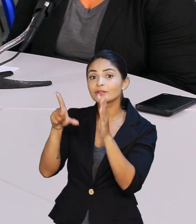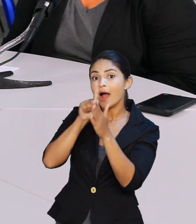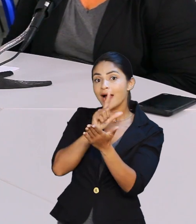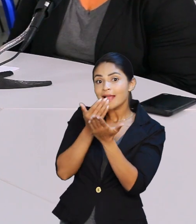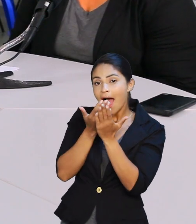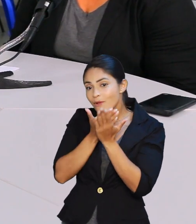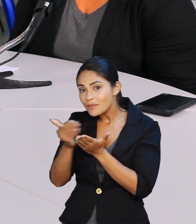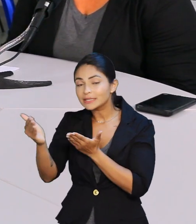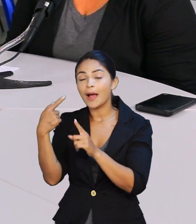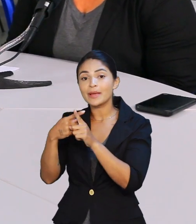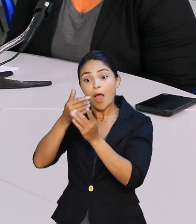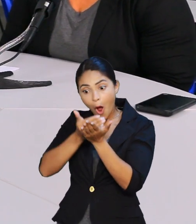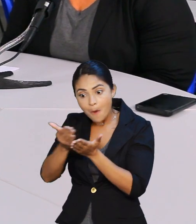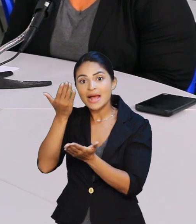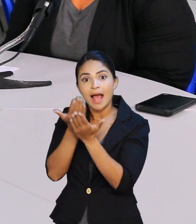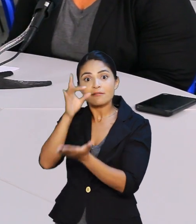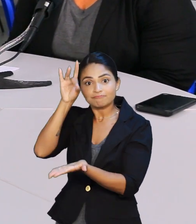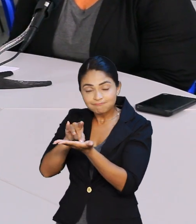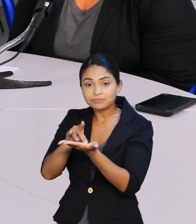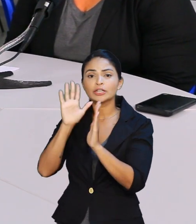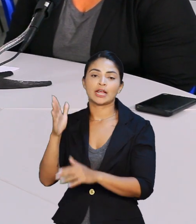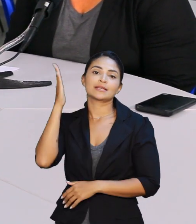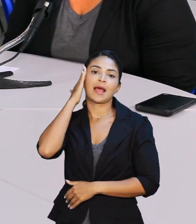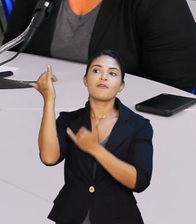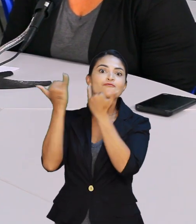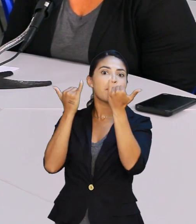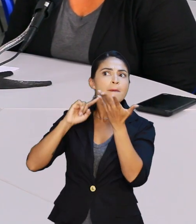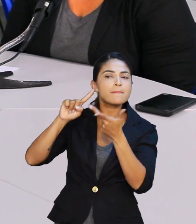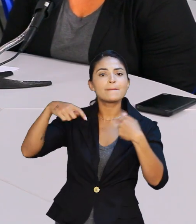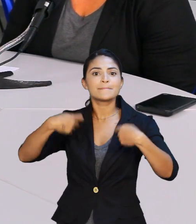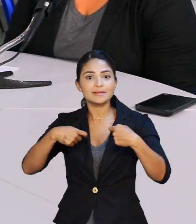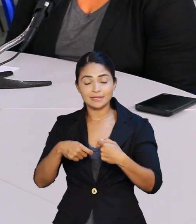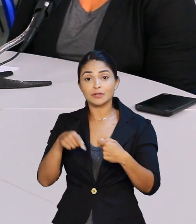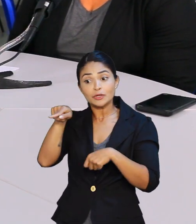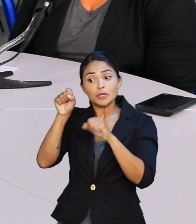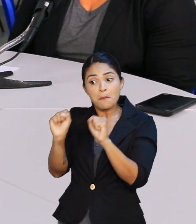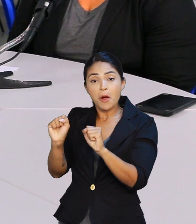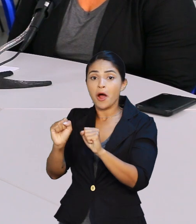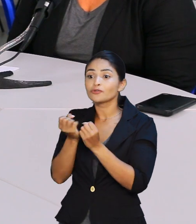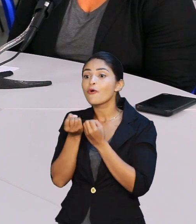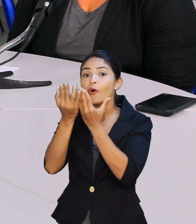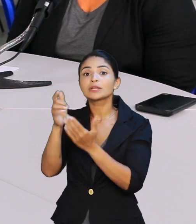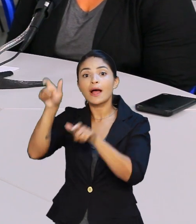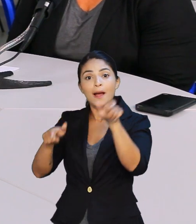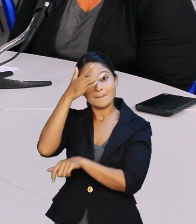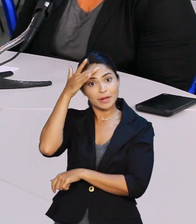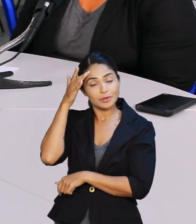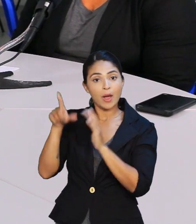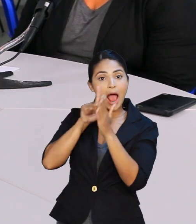aulas começam, você já vem com todas as informações que você precisa. Você pode dizer isso para o candidato. Modo de É uma boa conquistar.